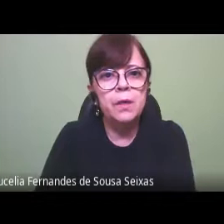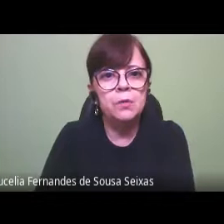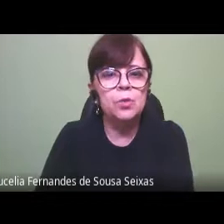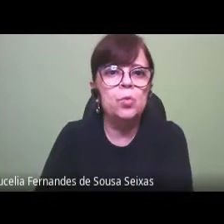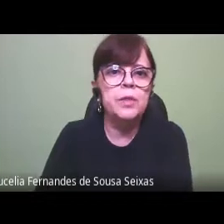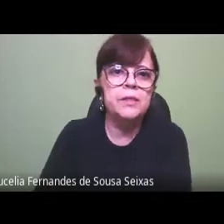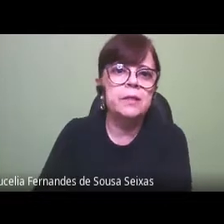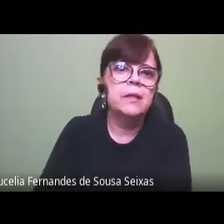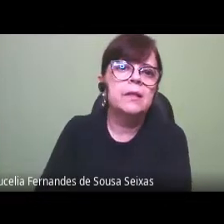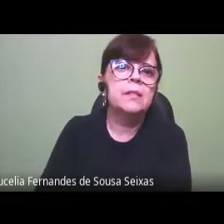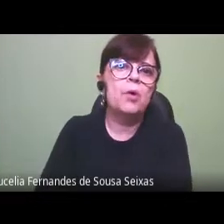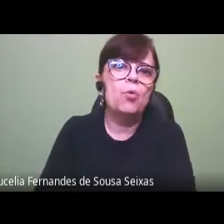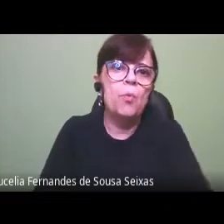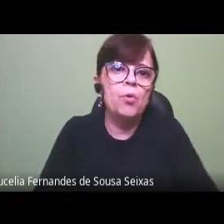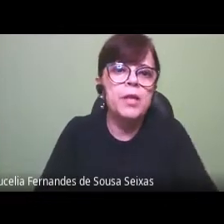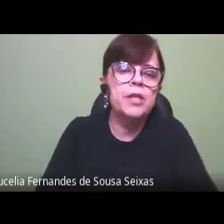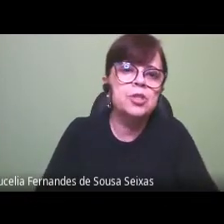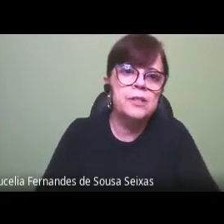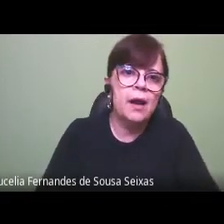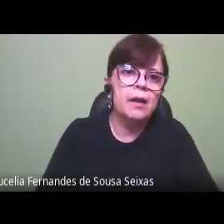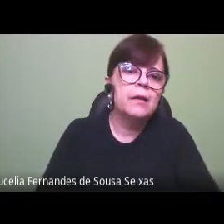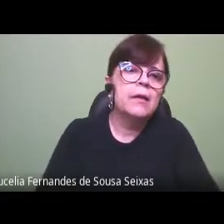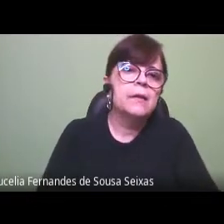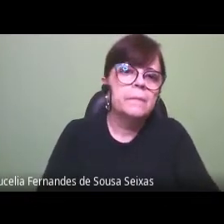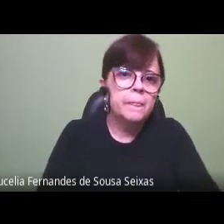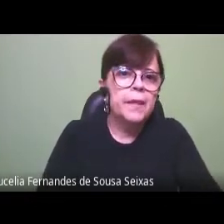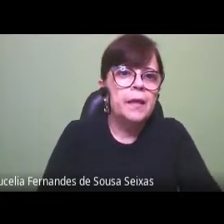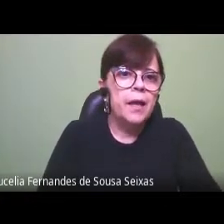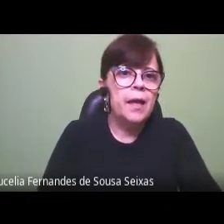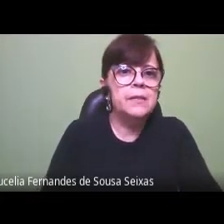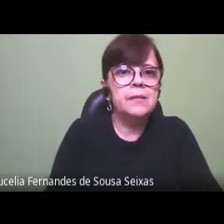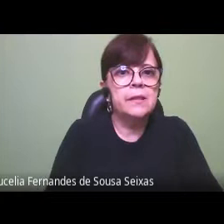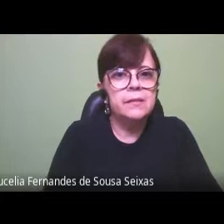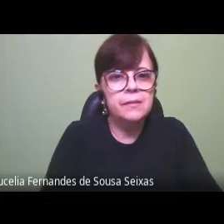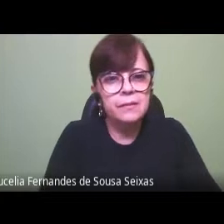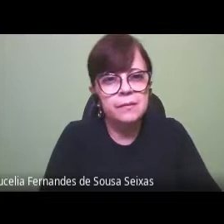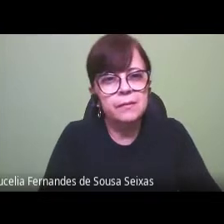Foi o primeiro linguista que se preocupou em registrar